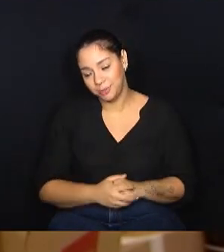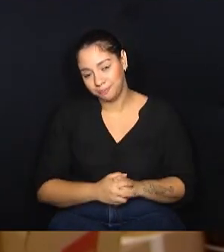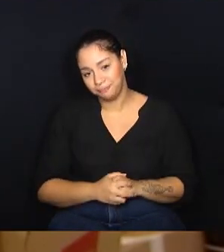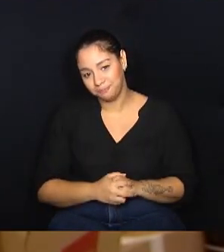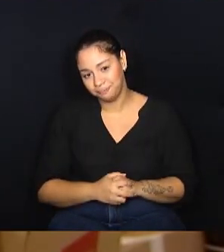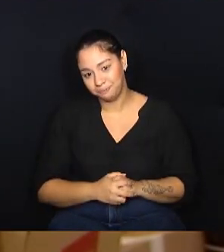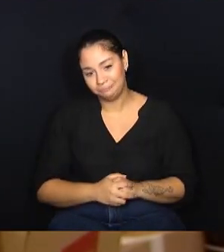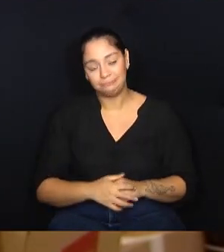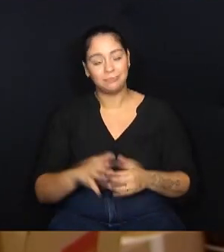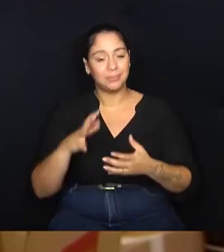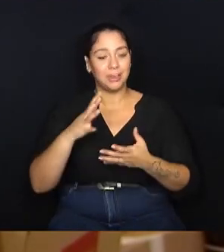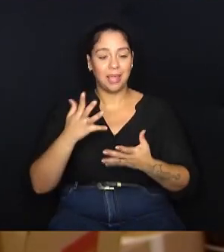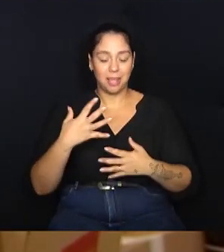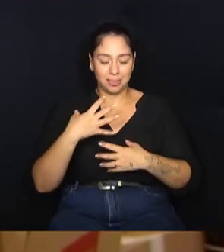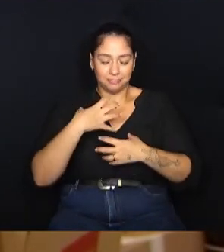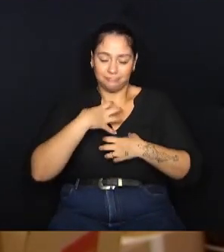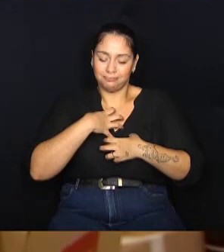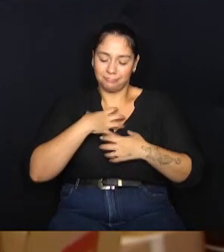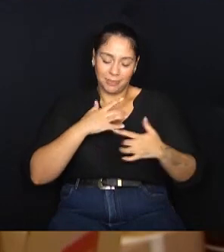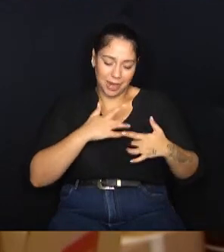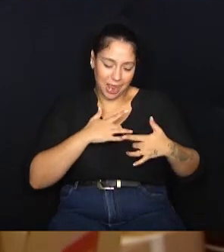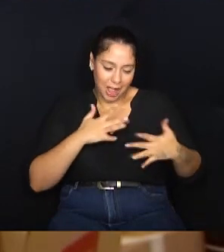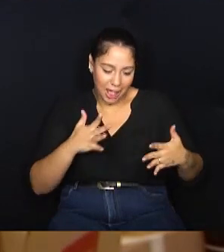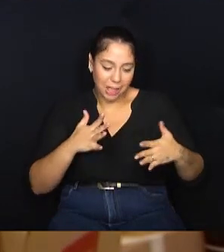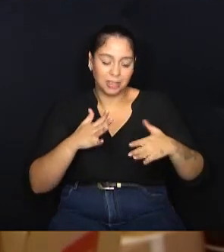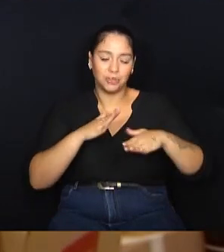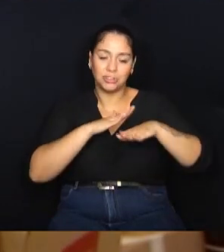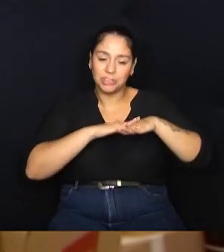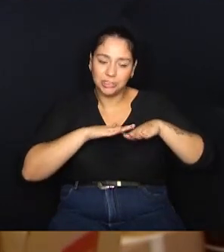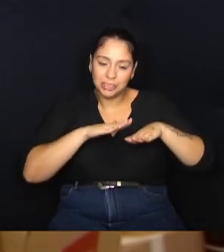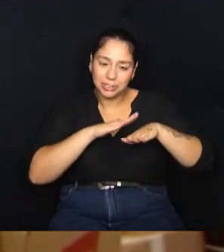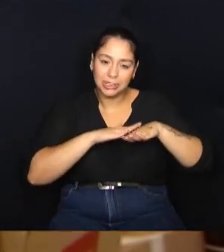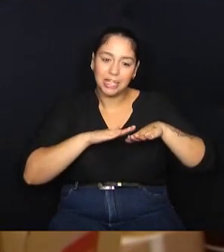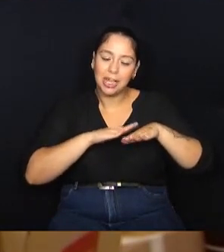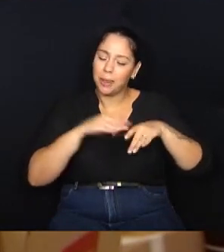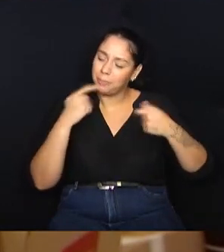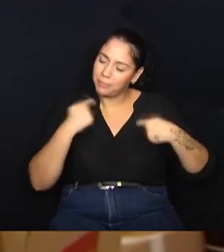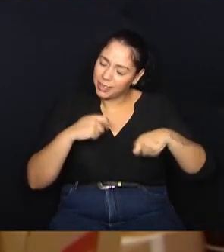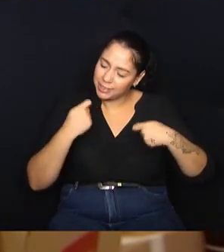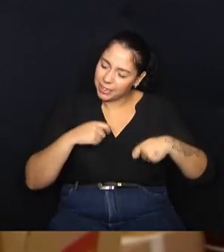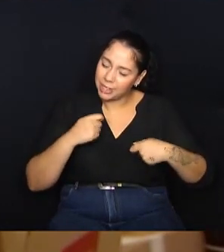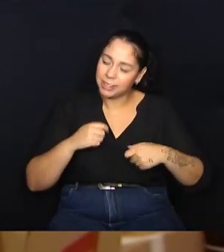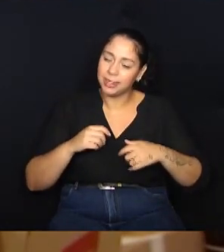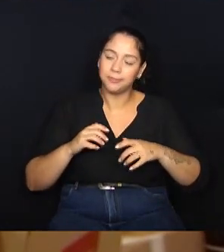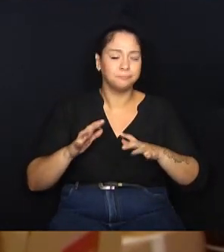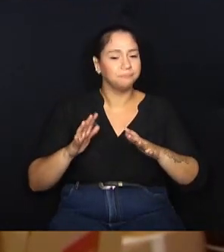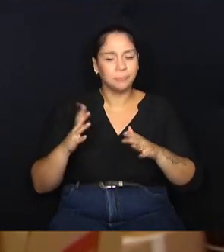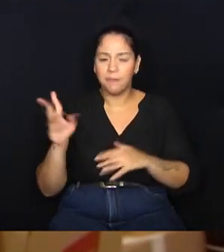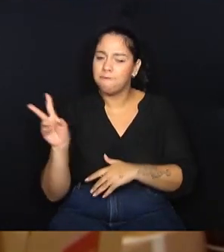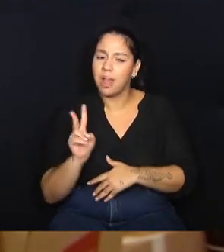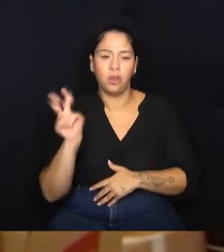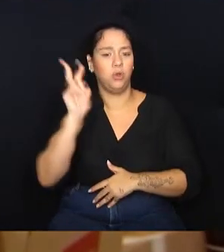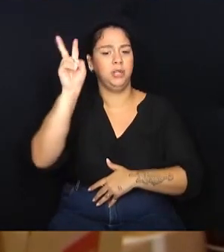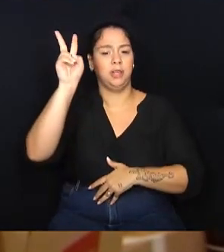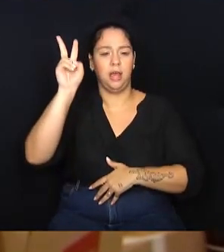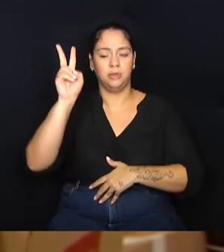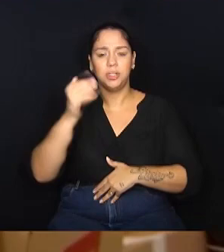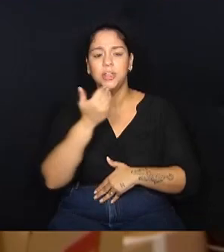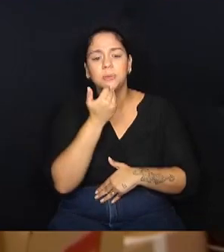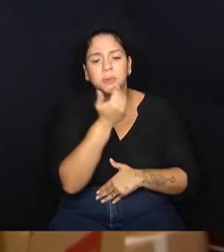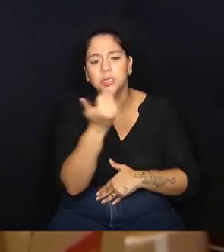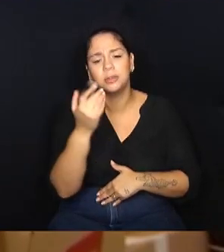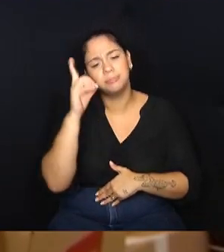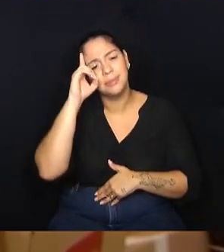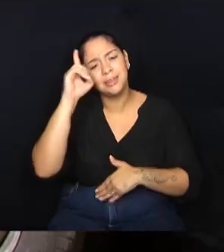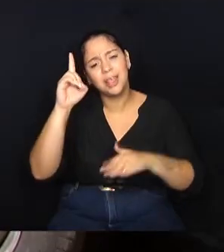de solidariedade, de caridade, generosidade precisa ser ressaltado. E quero pedir que Deus